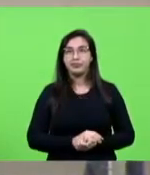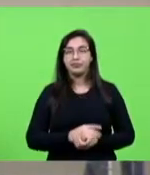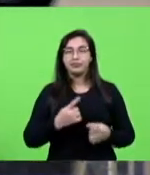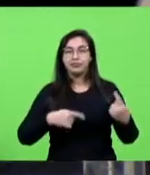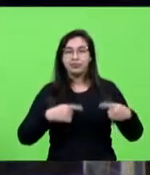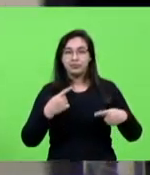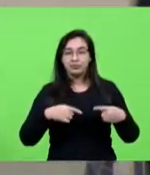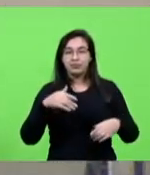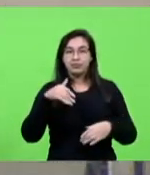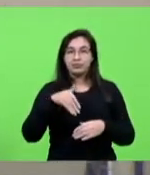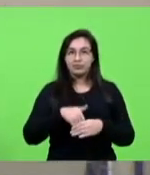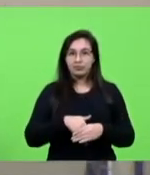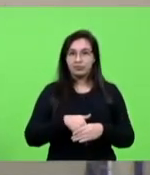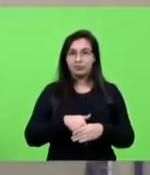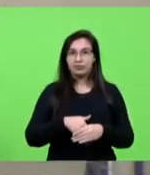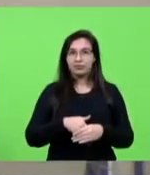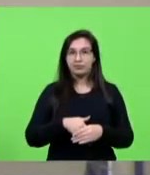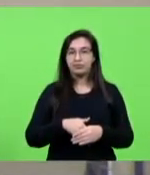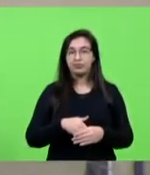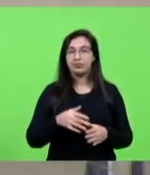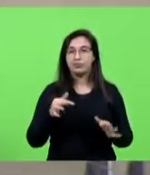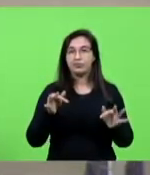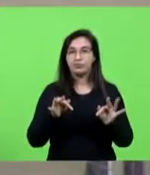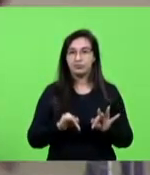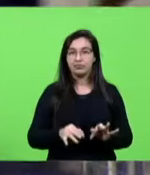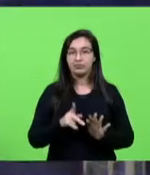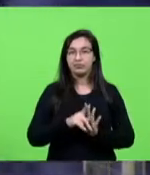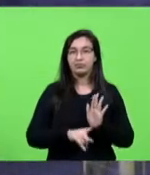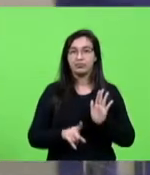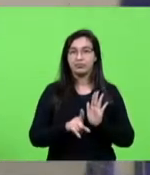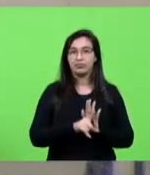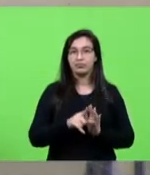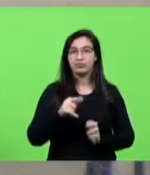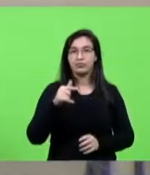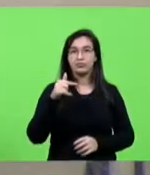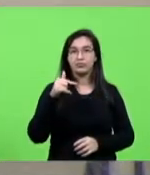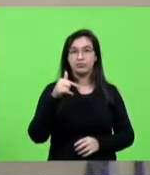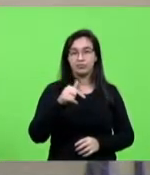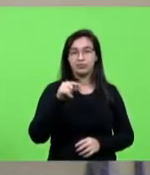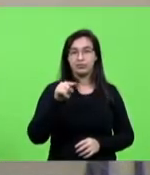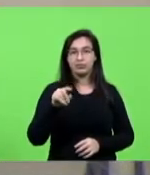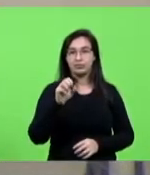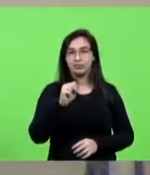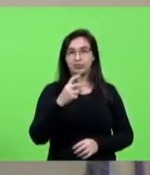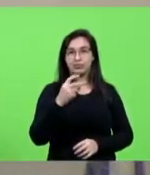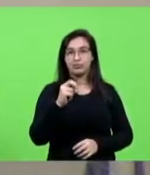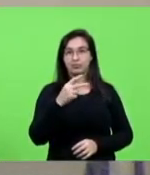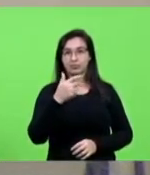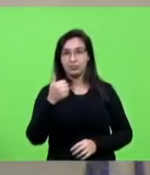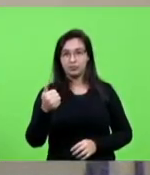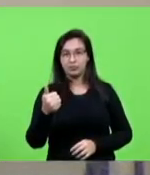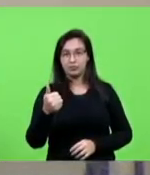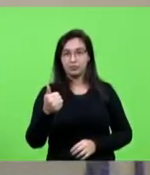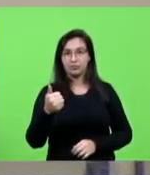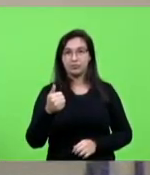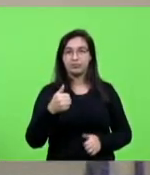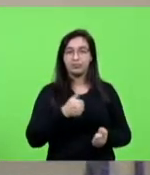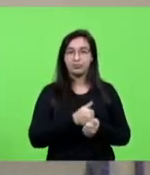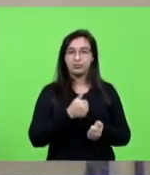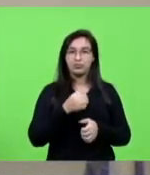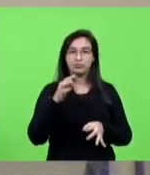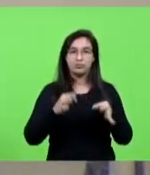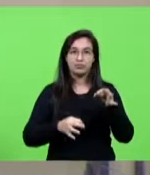Discussão e votação em turno único do projeto de lei 7.8/2021, autor Tribunal de Justiça do Estado de Santa